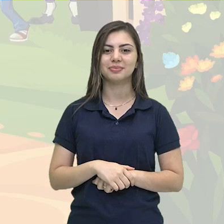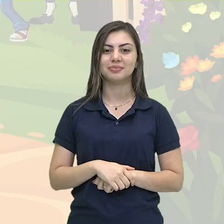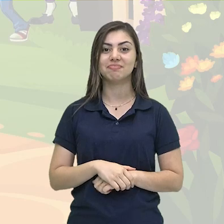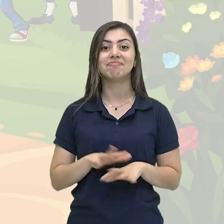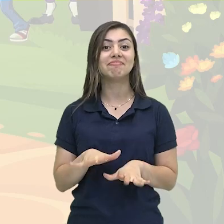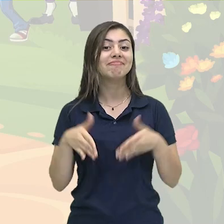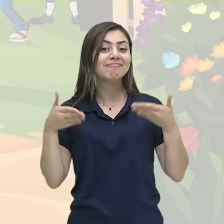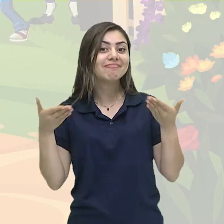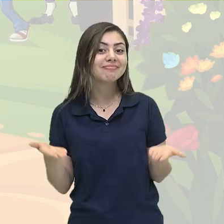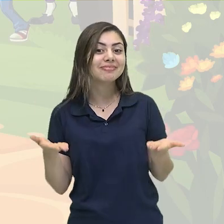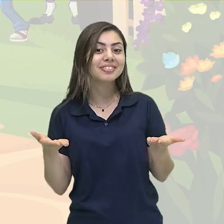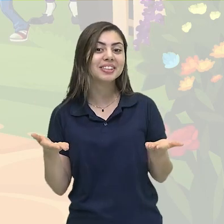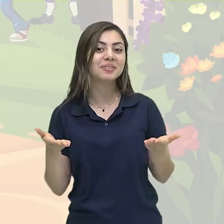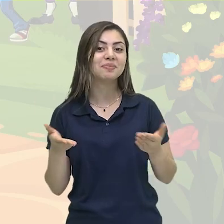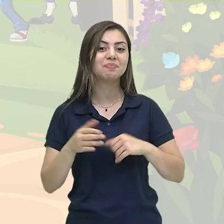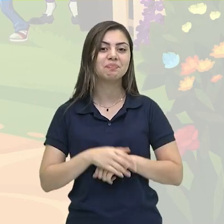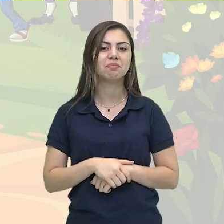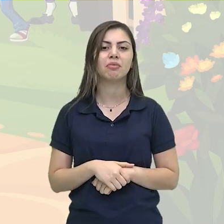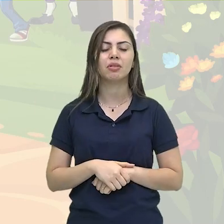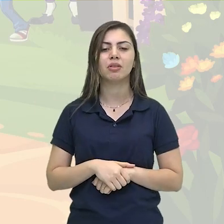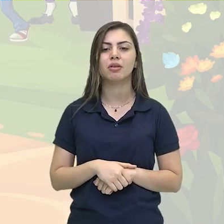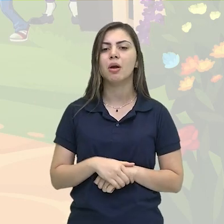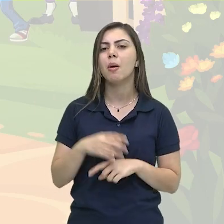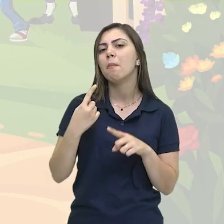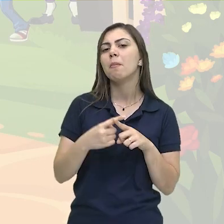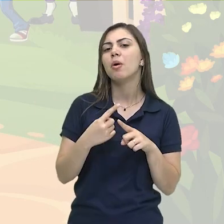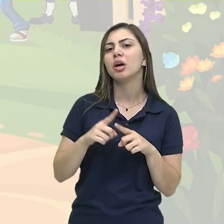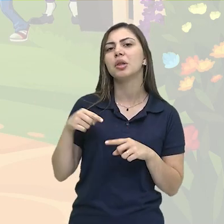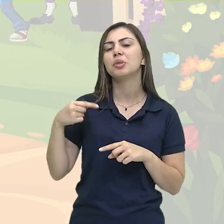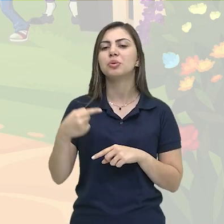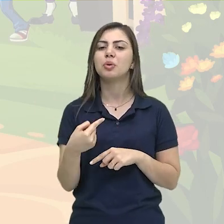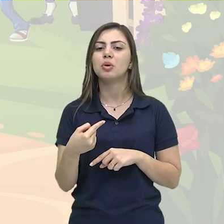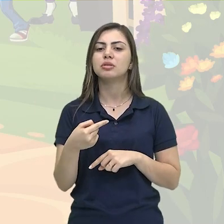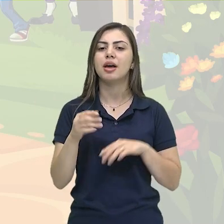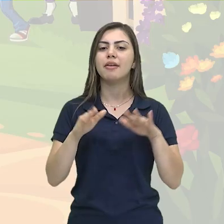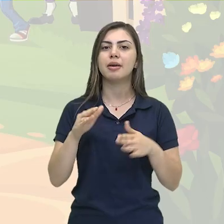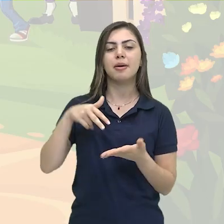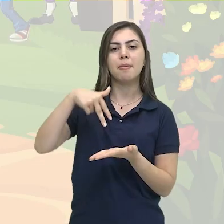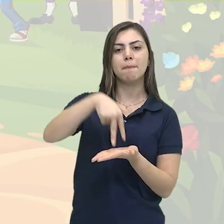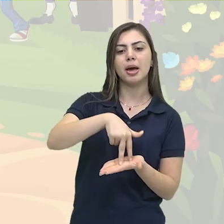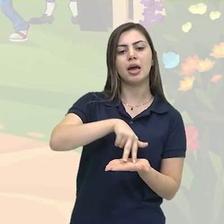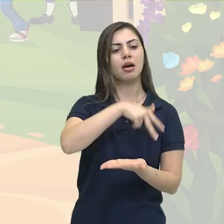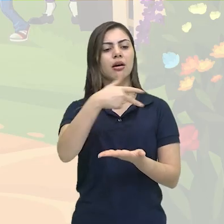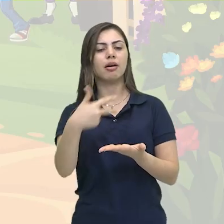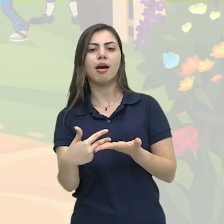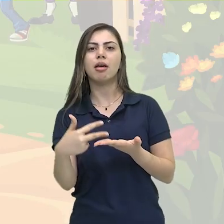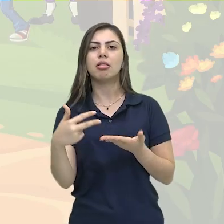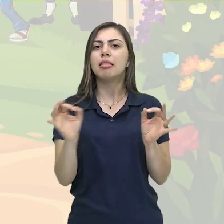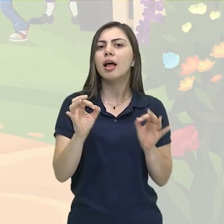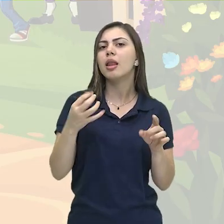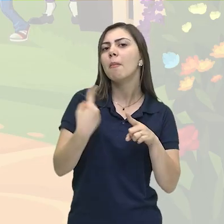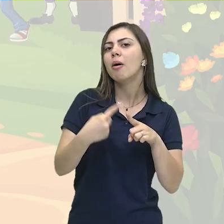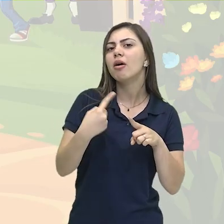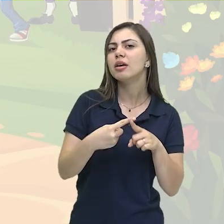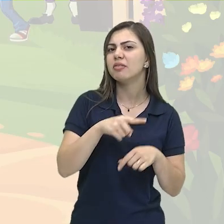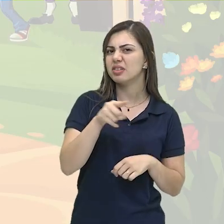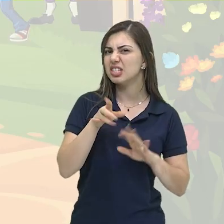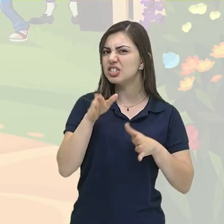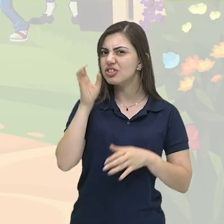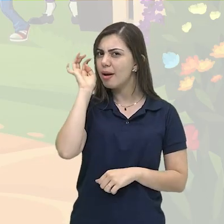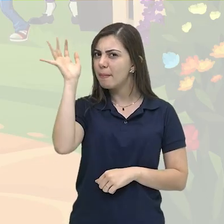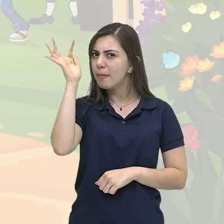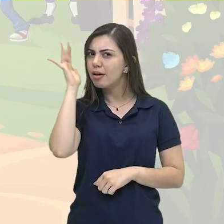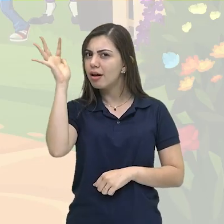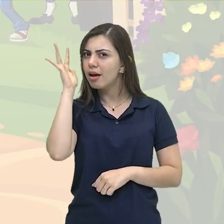Então, por que nós não caímos quando ficamos em pé? Já pararam para